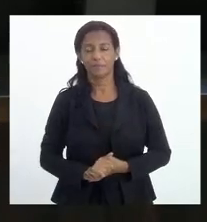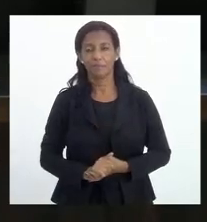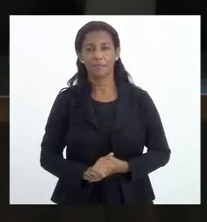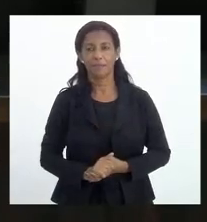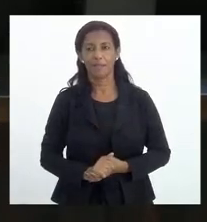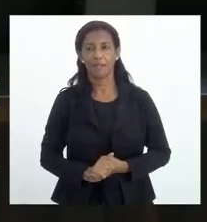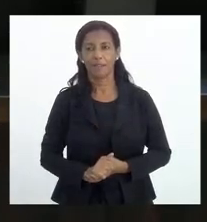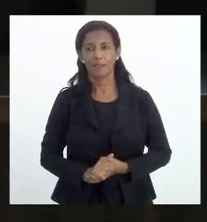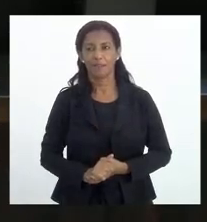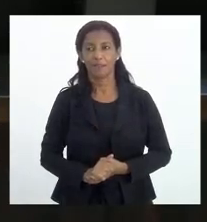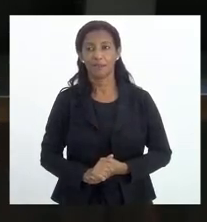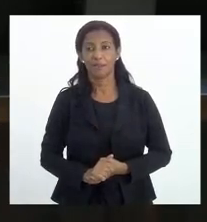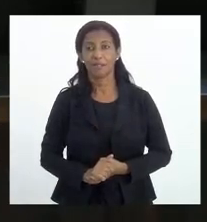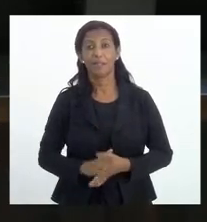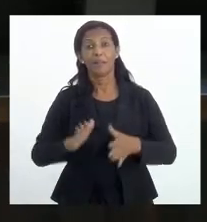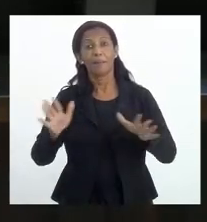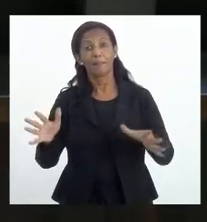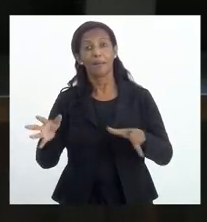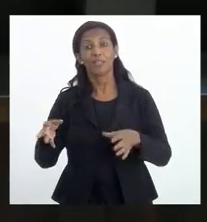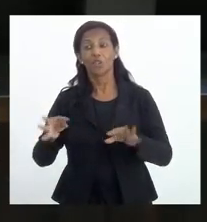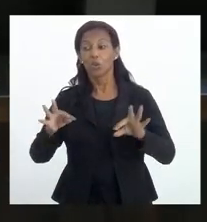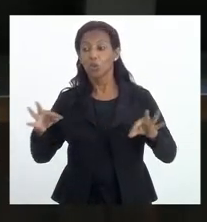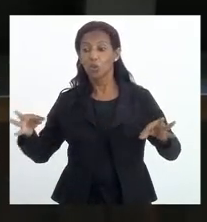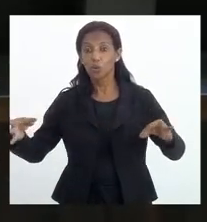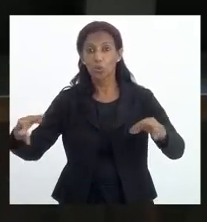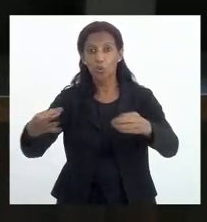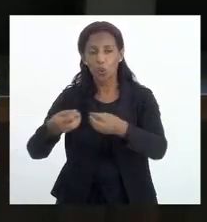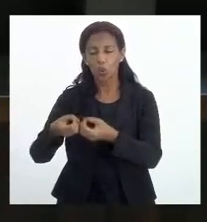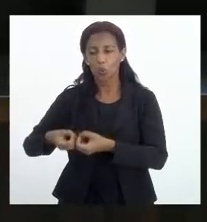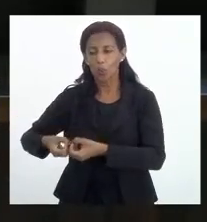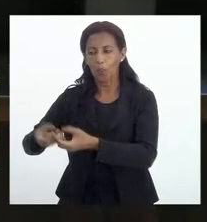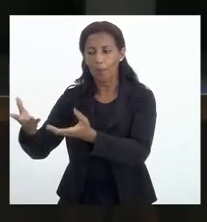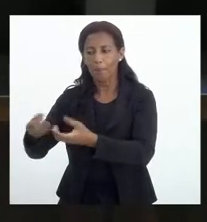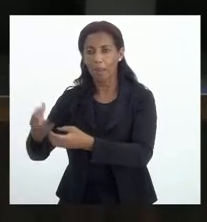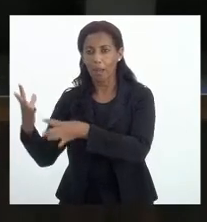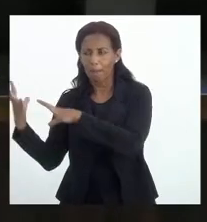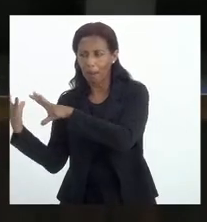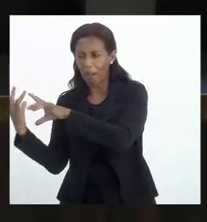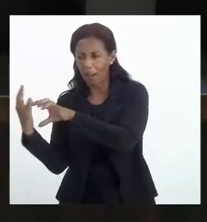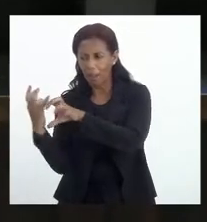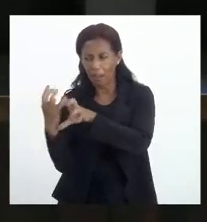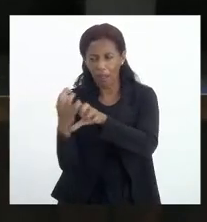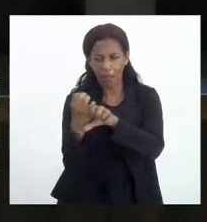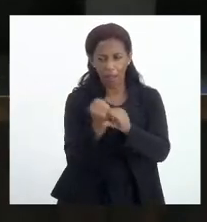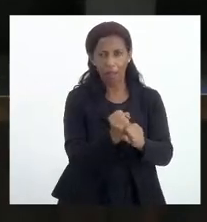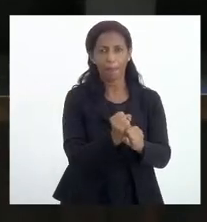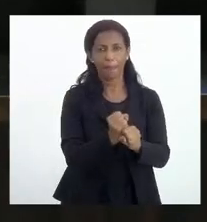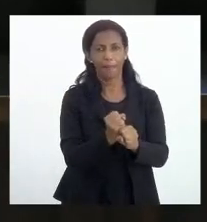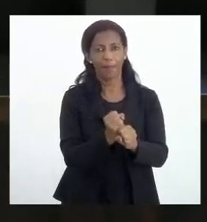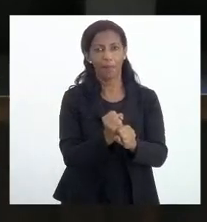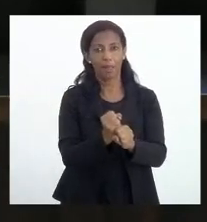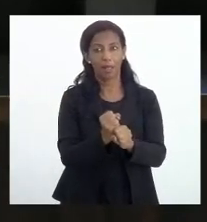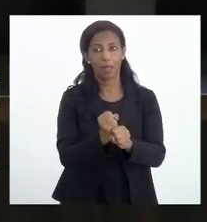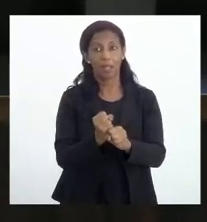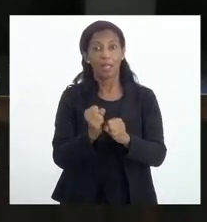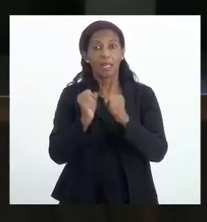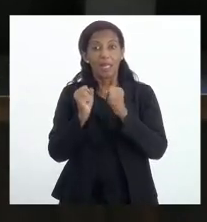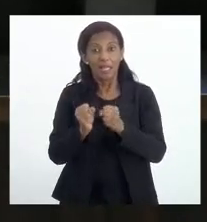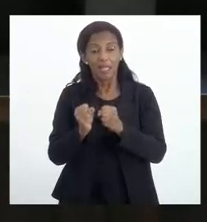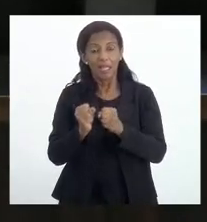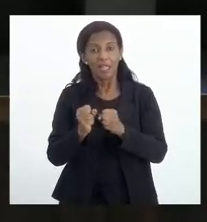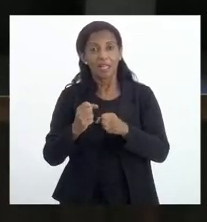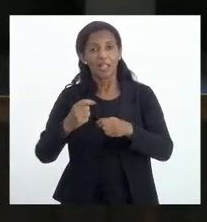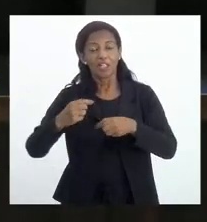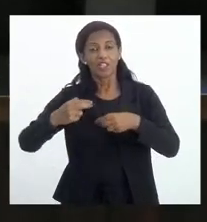Sim, mas e as despesas todas são somadas e, por poder, gera